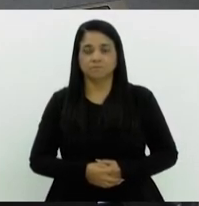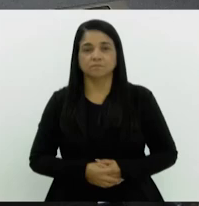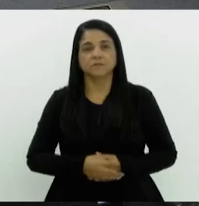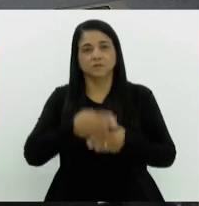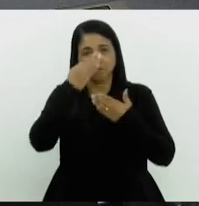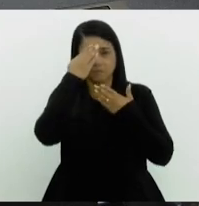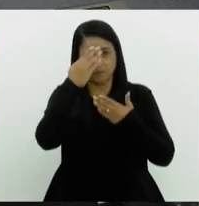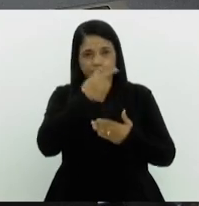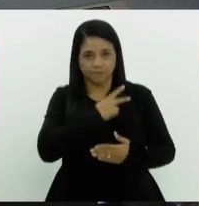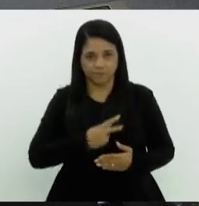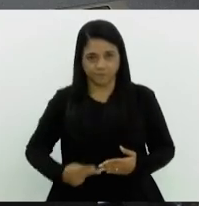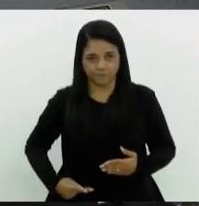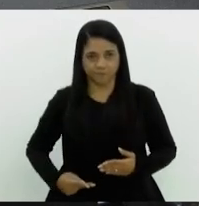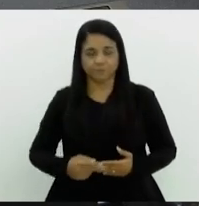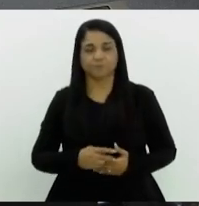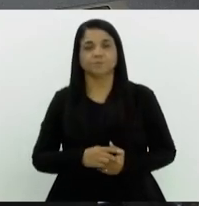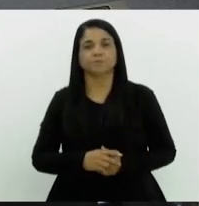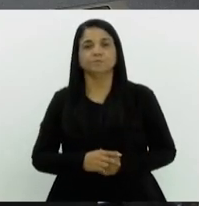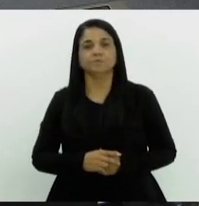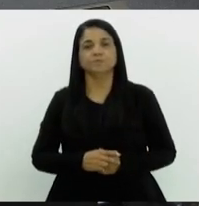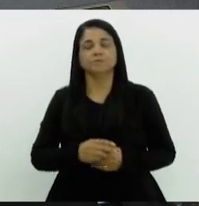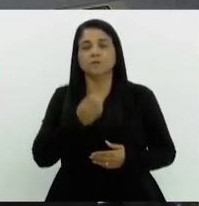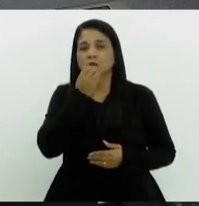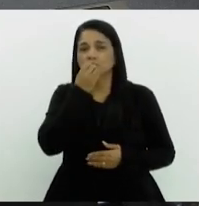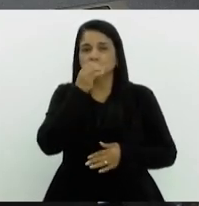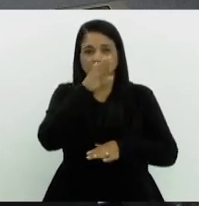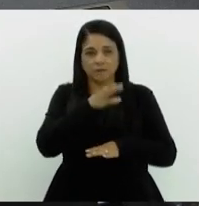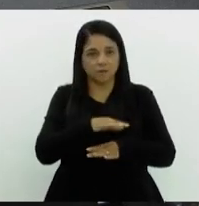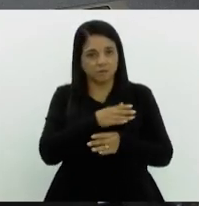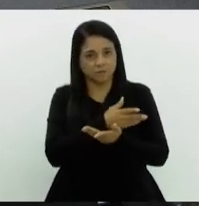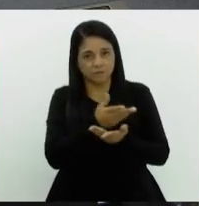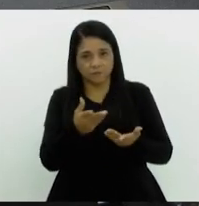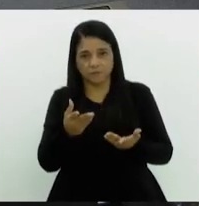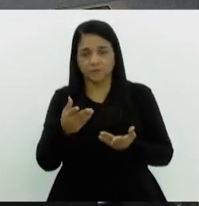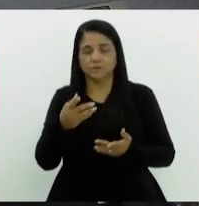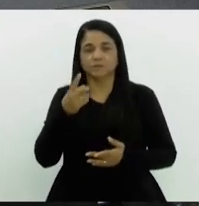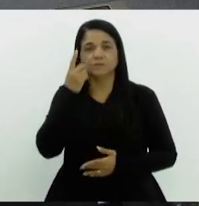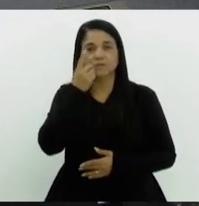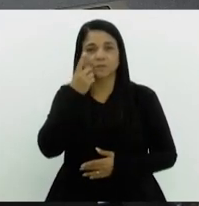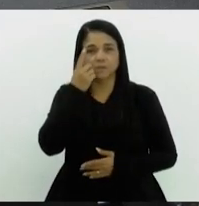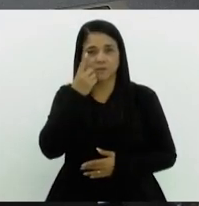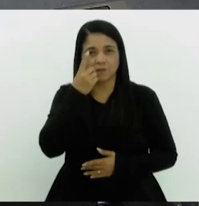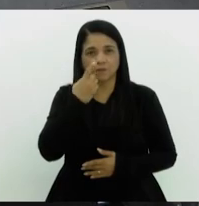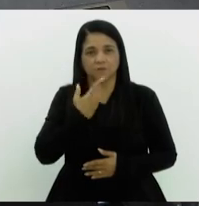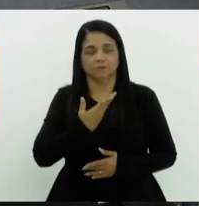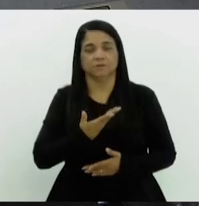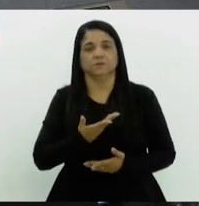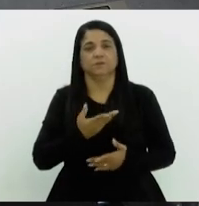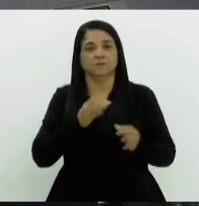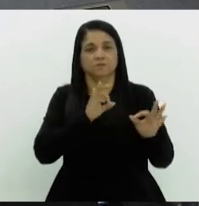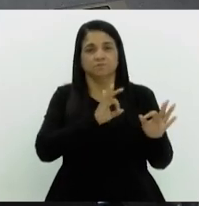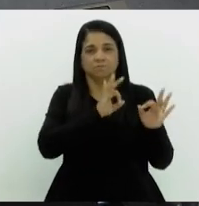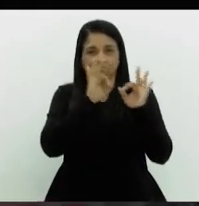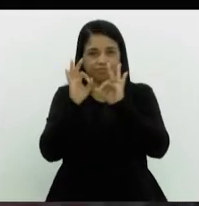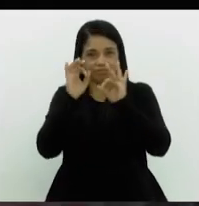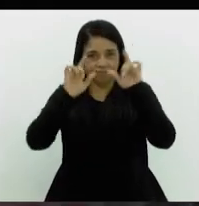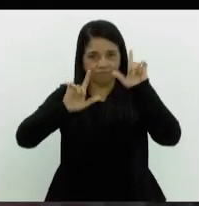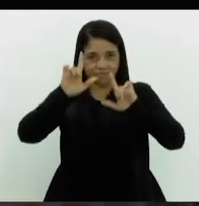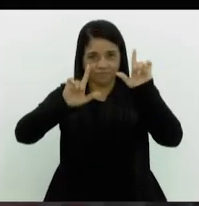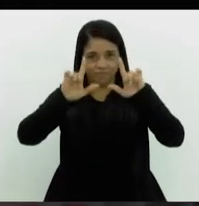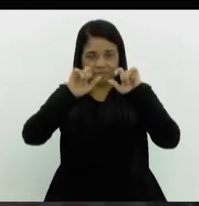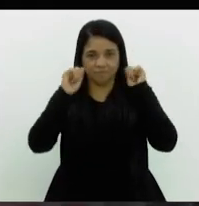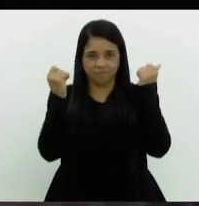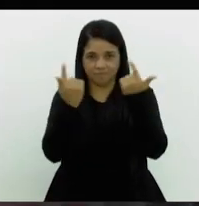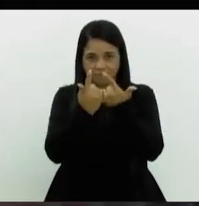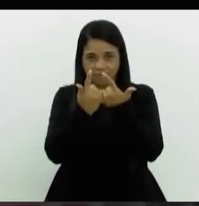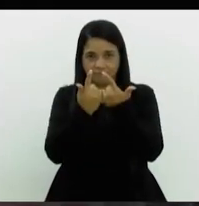Obrigada, presidente. Boa tarde para todos os colegas dessa casa, para as pessoas da TV Alerj que nos assistem.